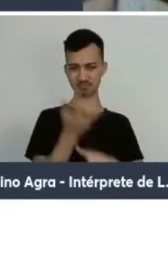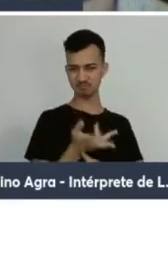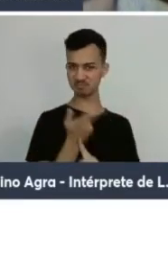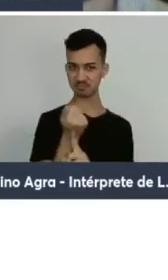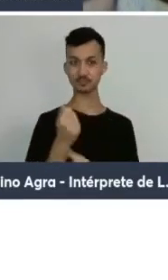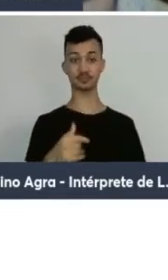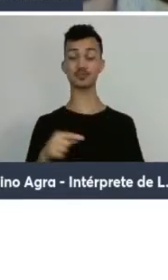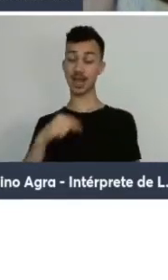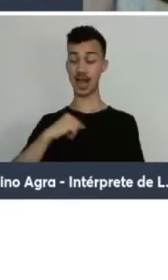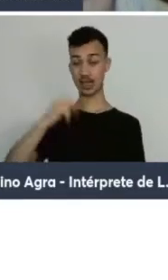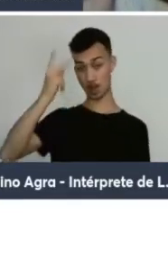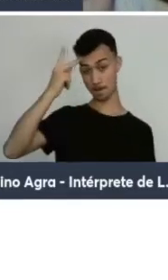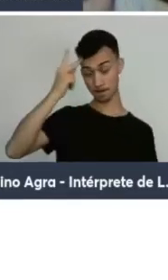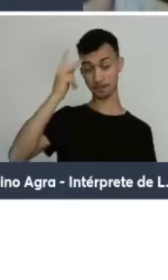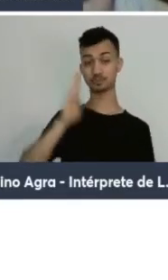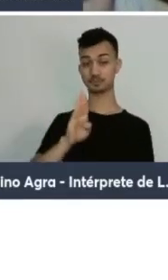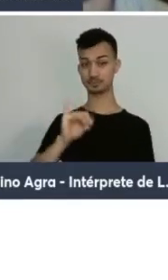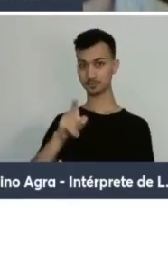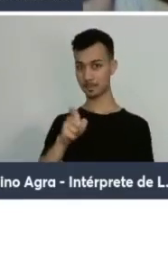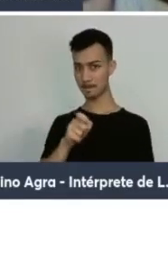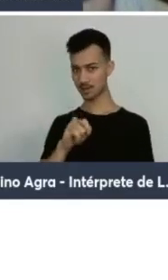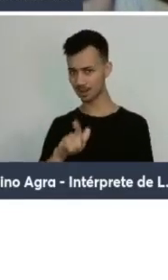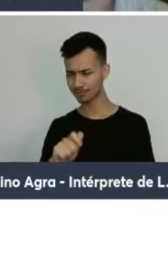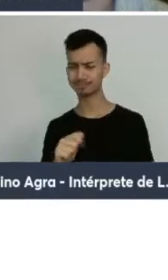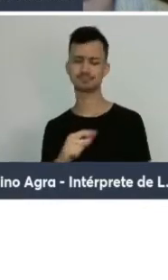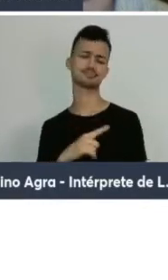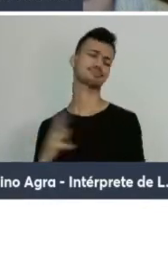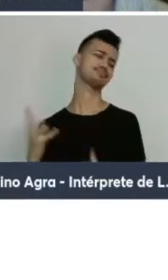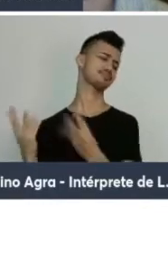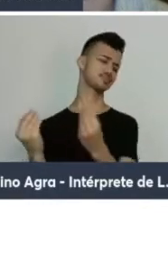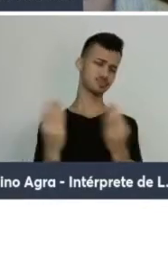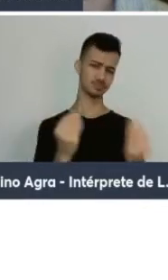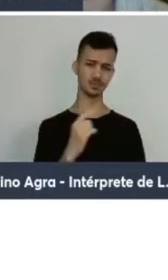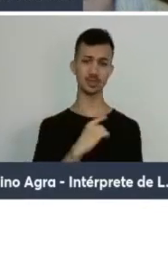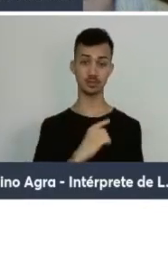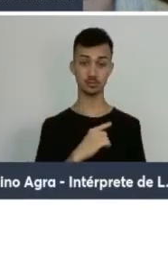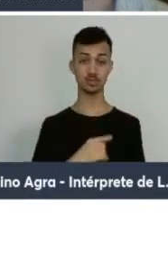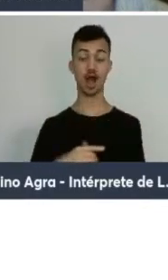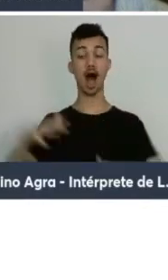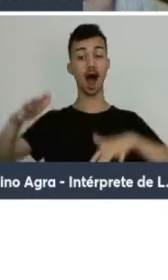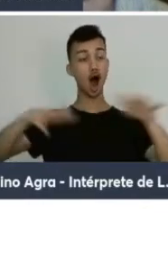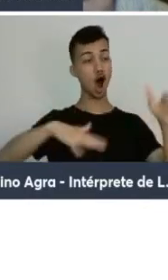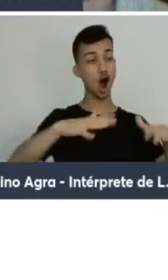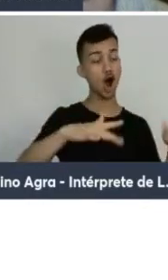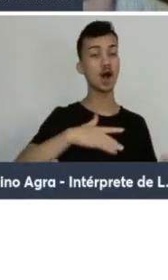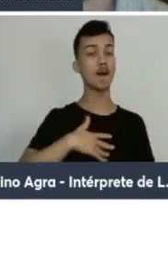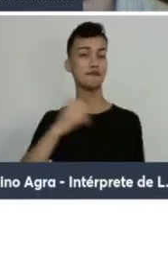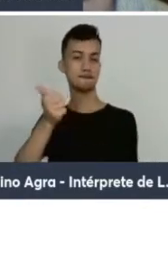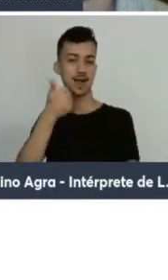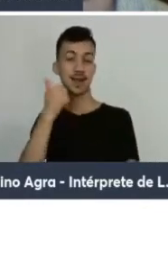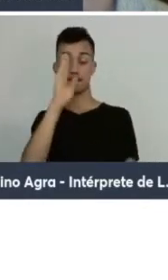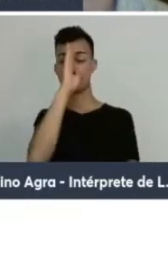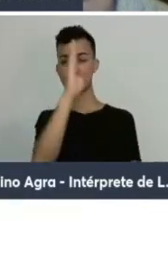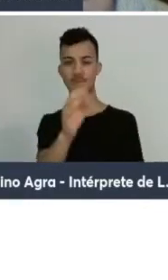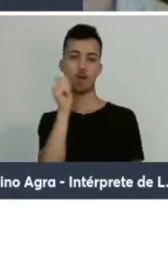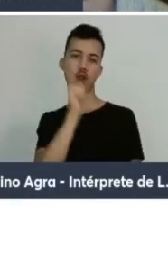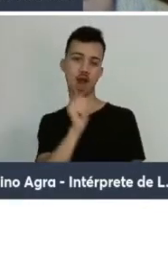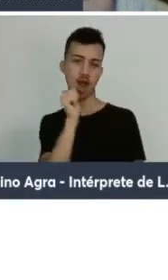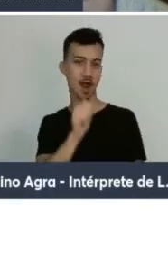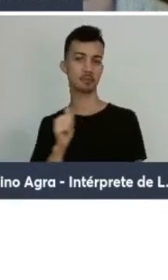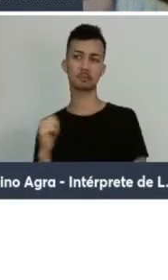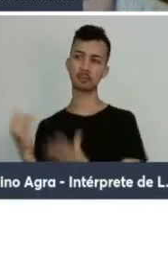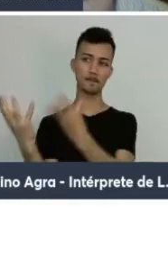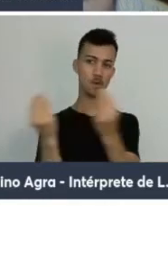aqui em São Paulo, o Bixiga concentrava muito essa galera, né, e alguns bares, principalmente mais mulheres, né, que tinha